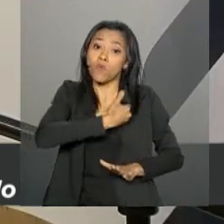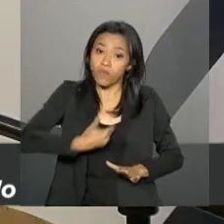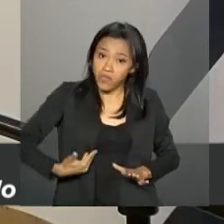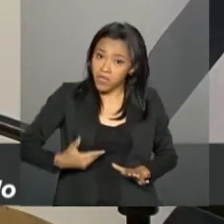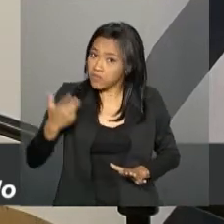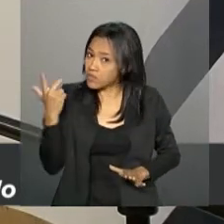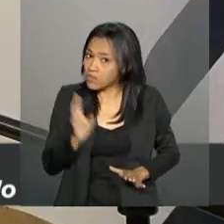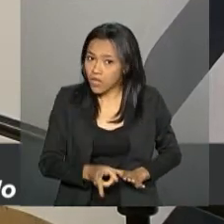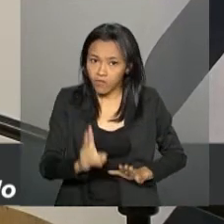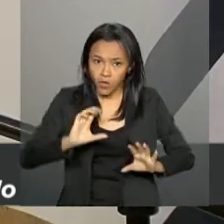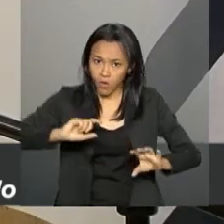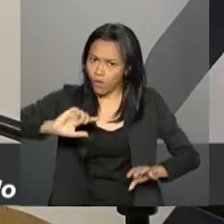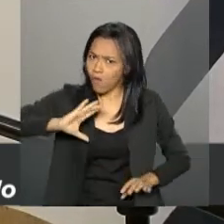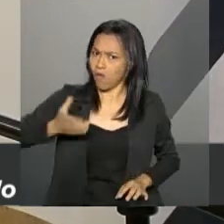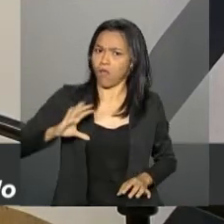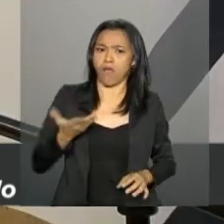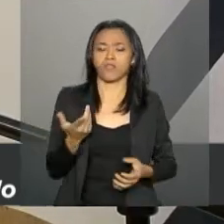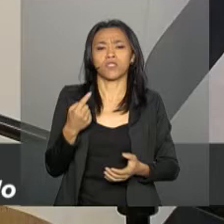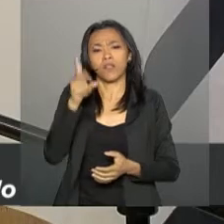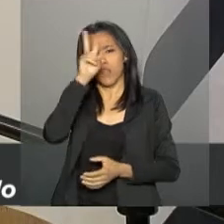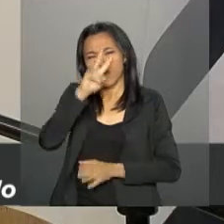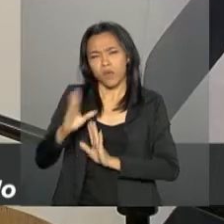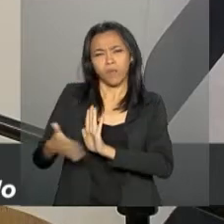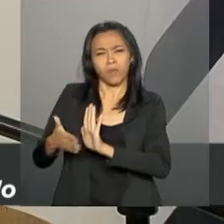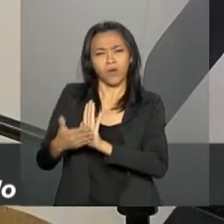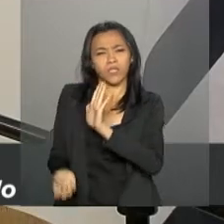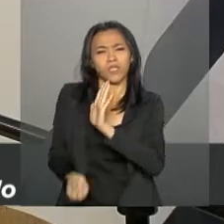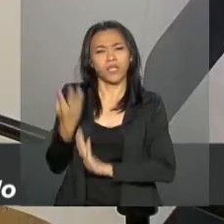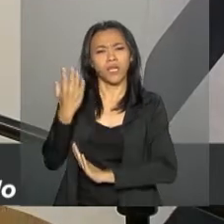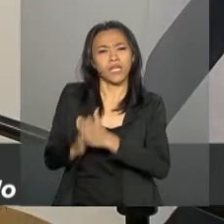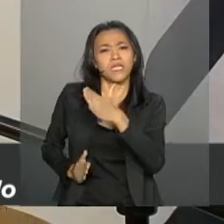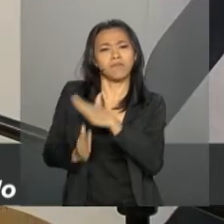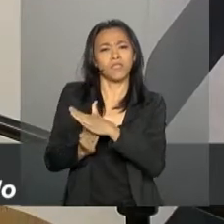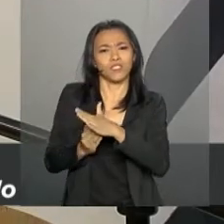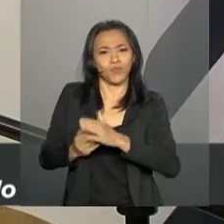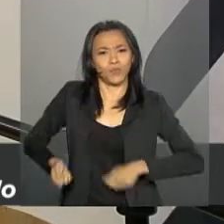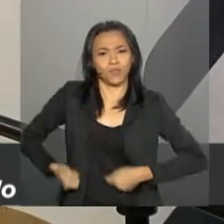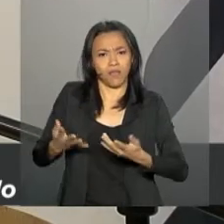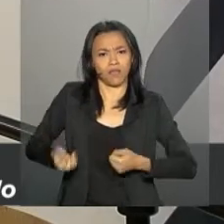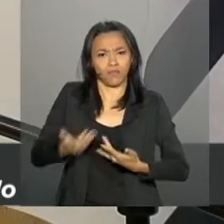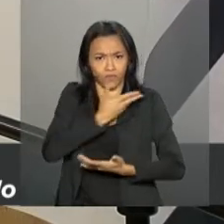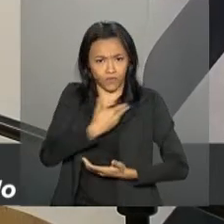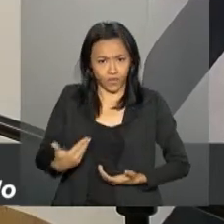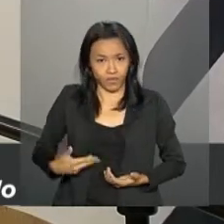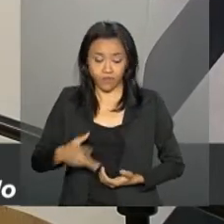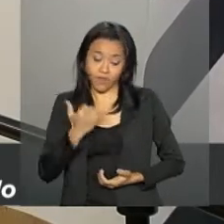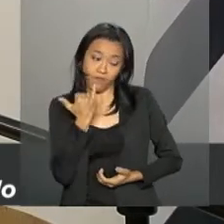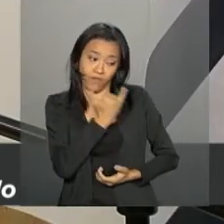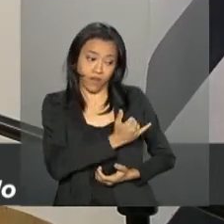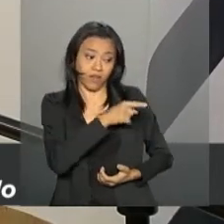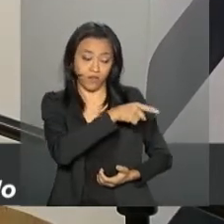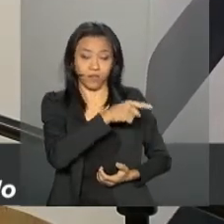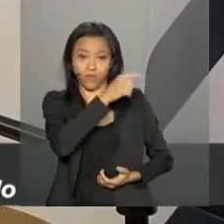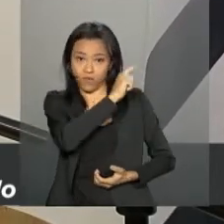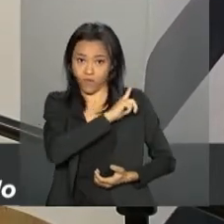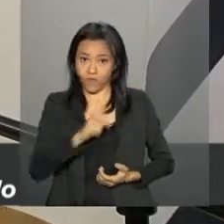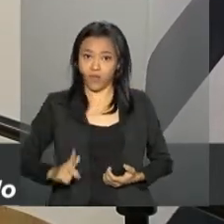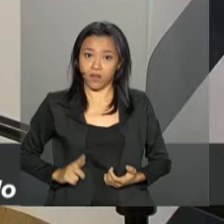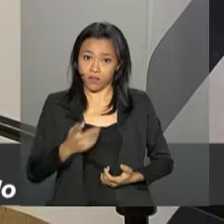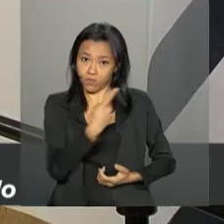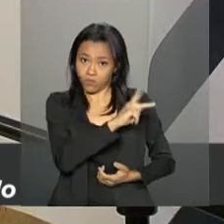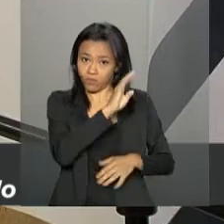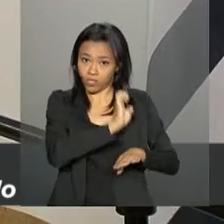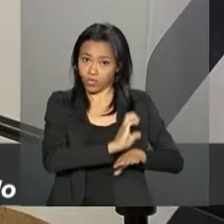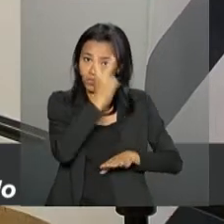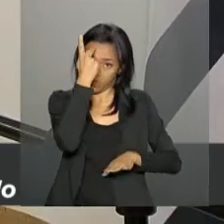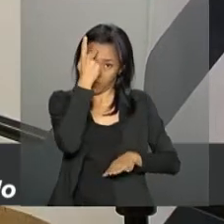ousadias. Quando eu criei o teto dos gastos públicos, sabe que coisa? O governador Geraldo Alckmin, que brilhou no governo do Estado de São